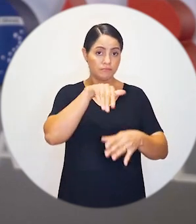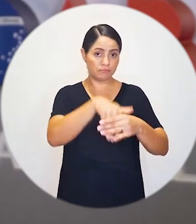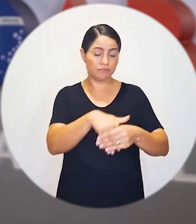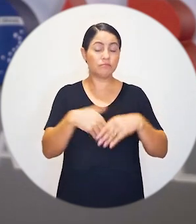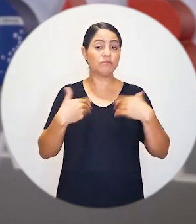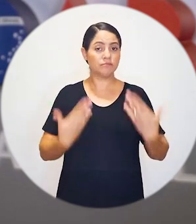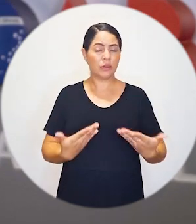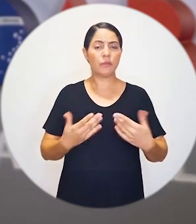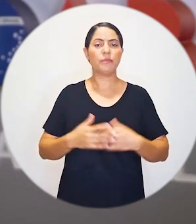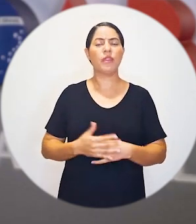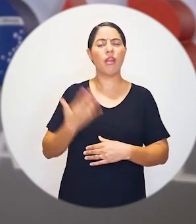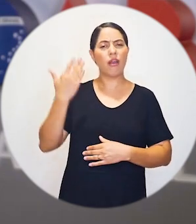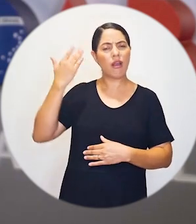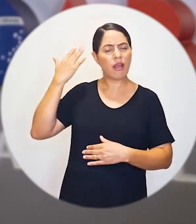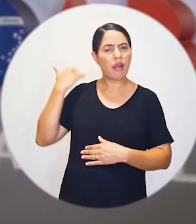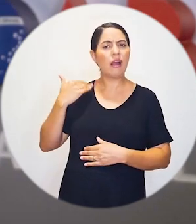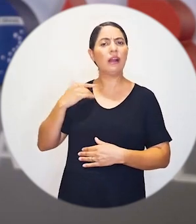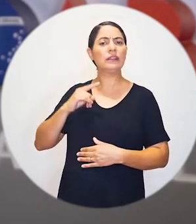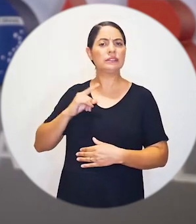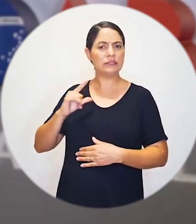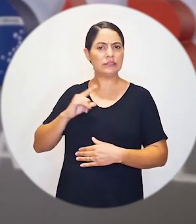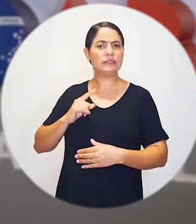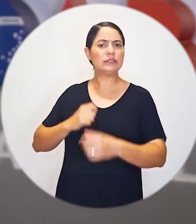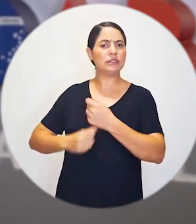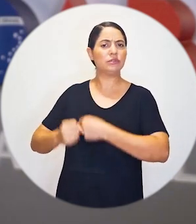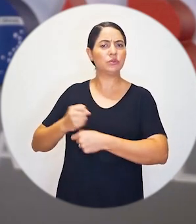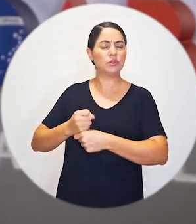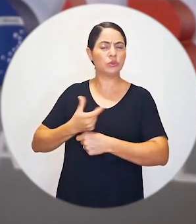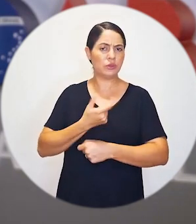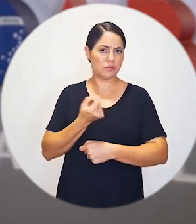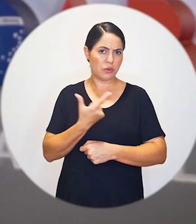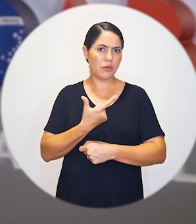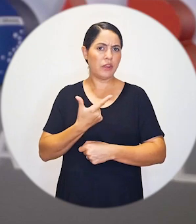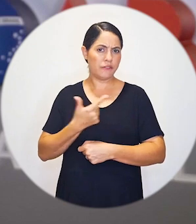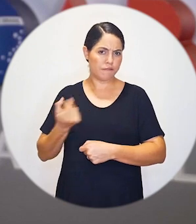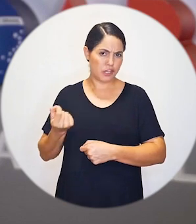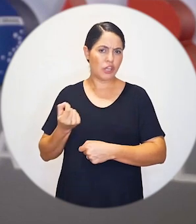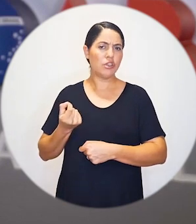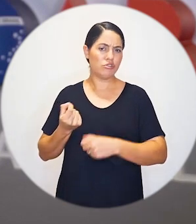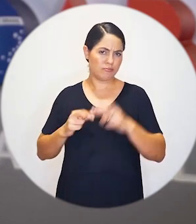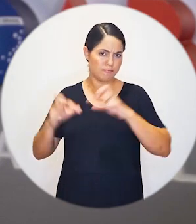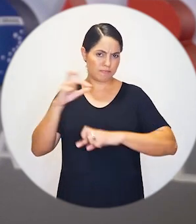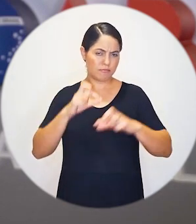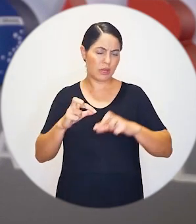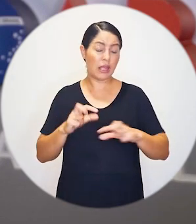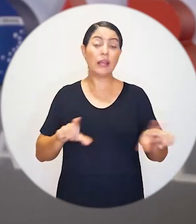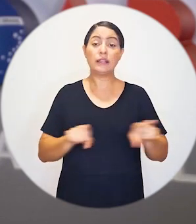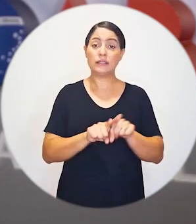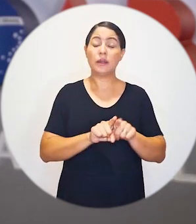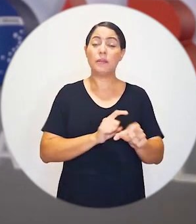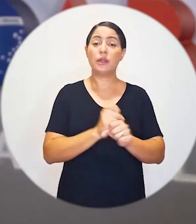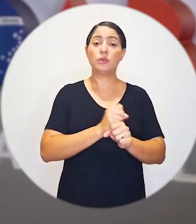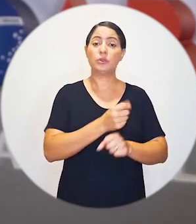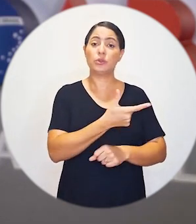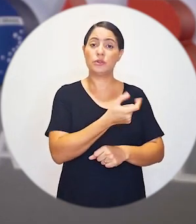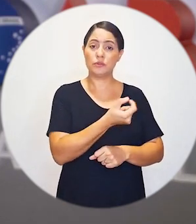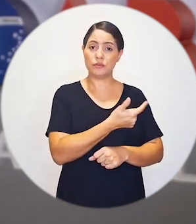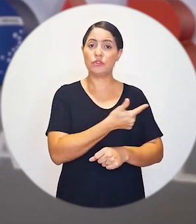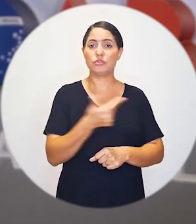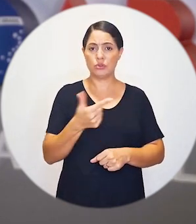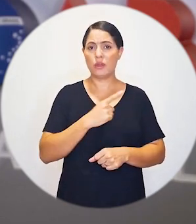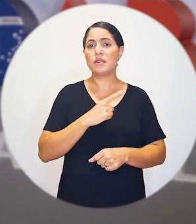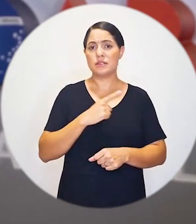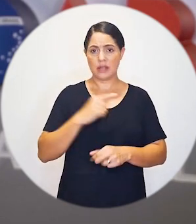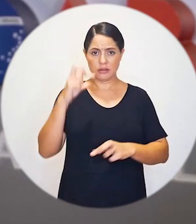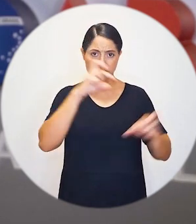outros observatórios que surgiram a partir das eleições de 2020. Em 2022, nós tivemos também um outro